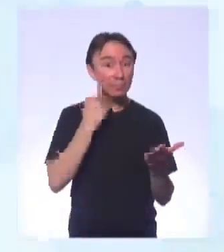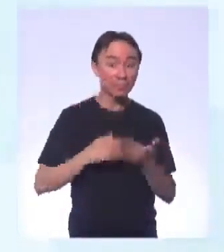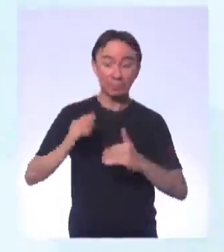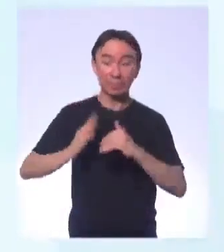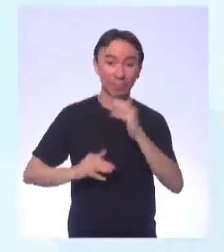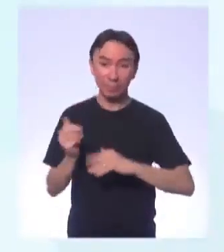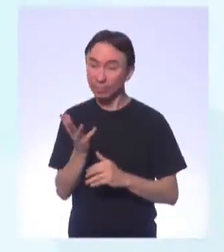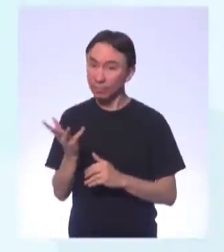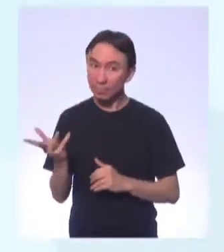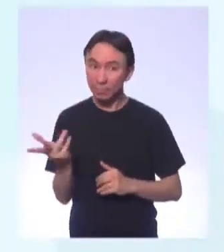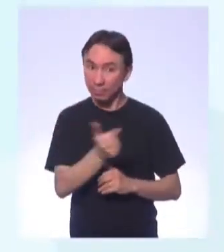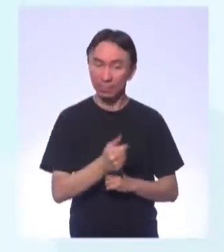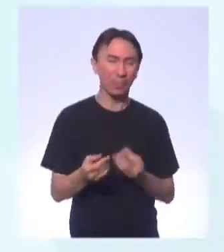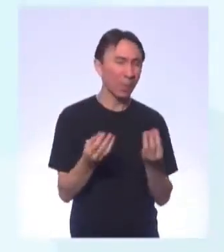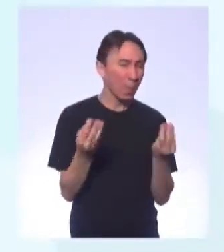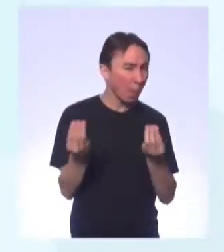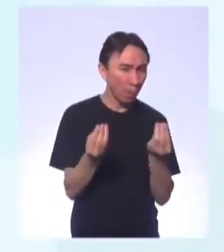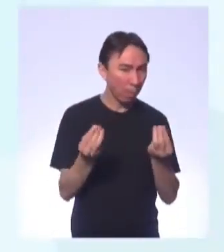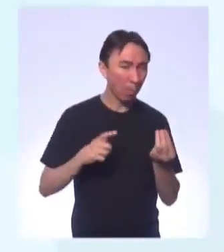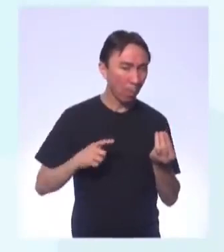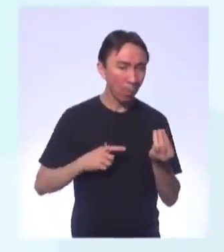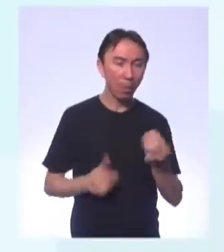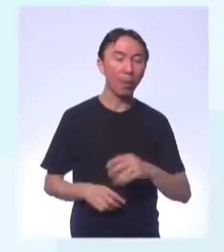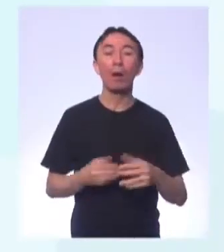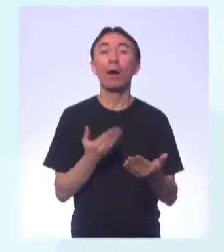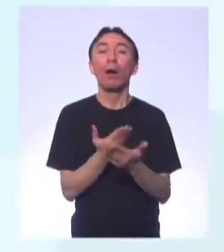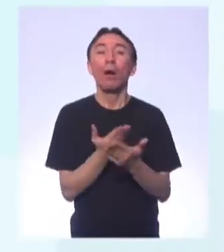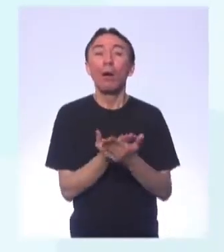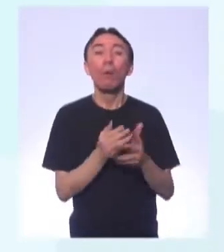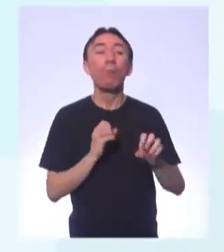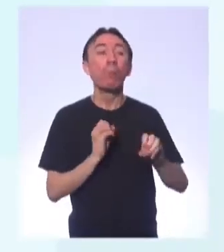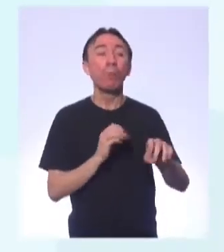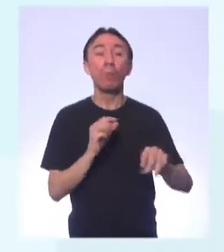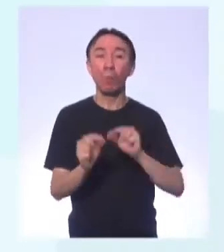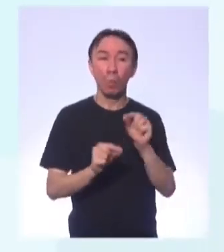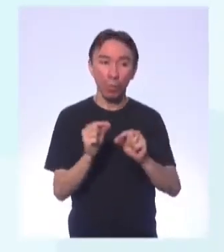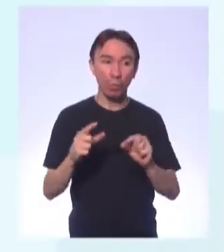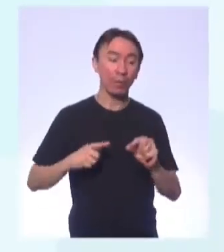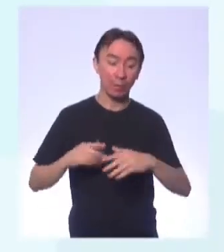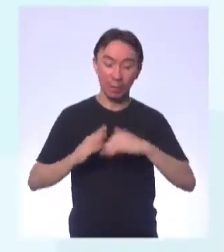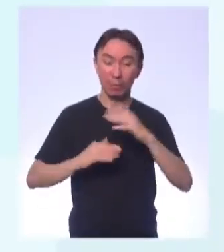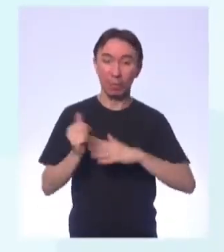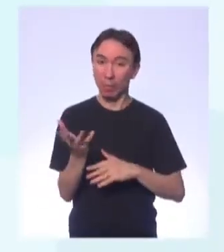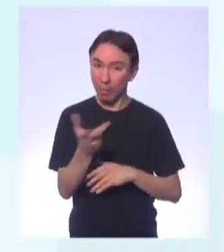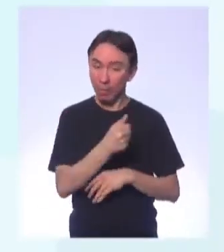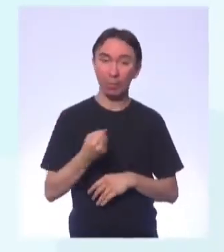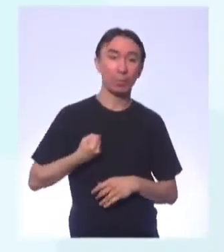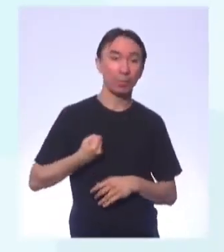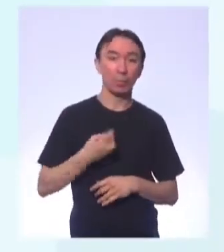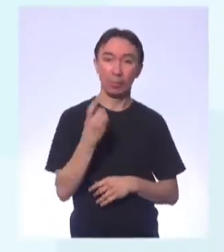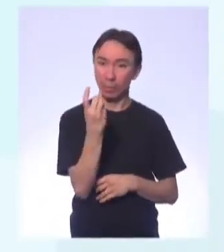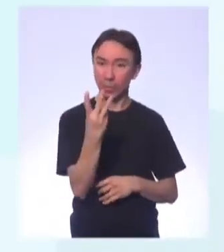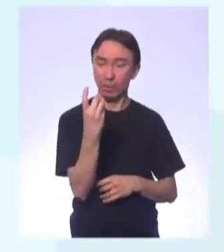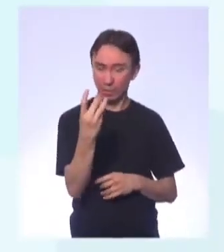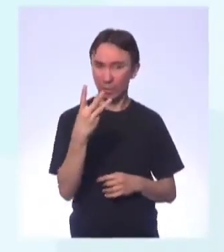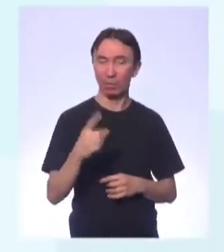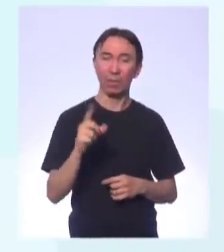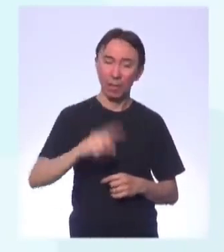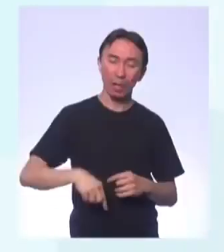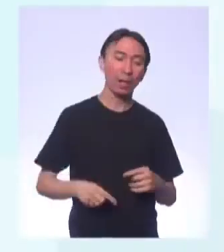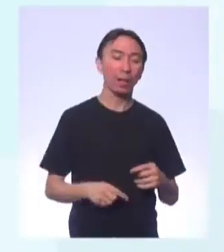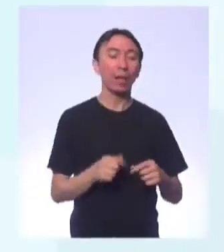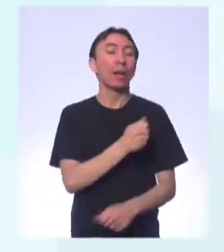vocês que eu já vou explicar como que vai funcionar aula de hoje então nós vamos trabalhar ele habilidade 13 na sequência de atividades